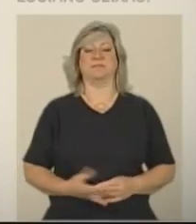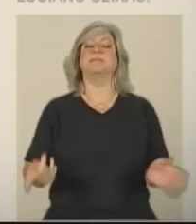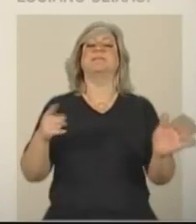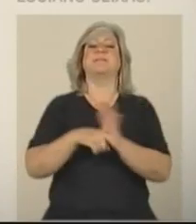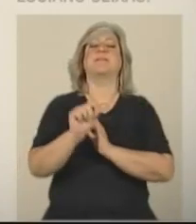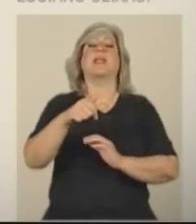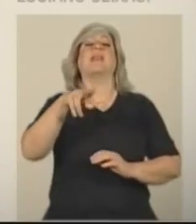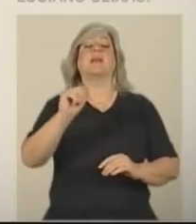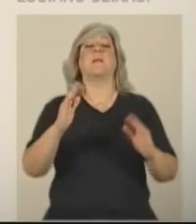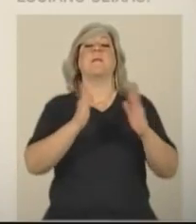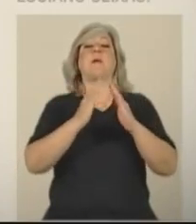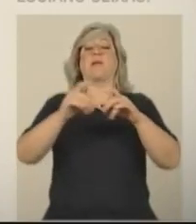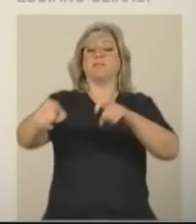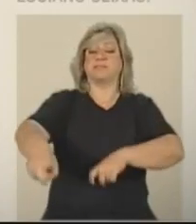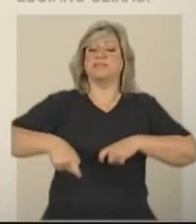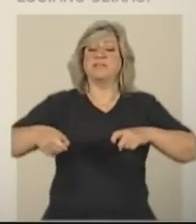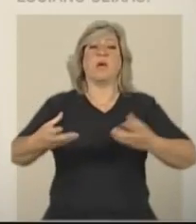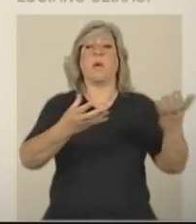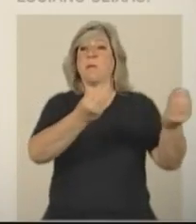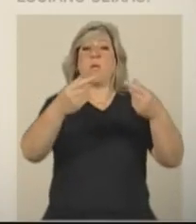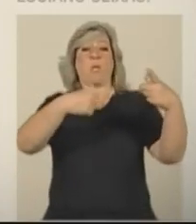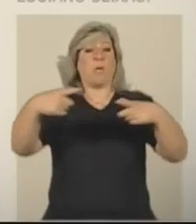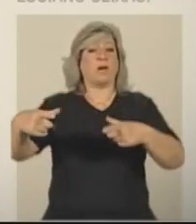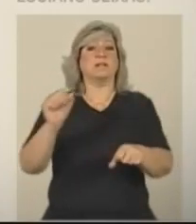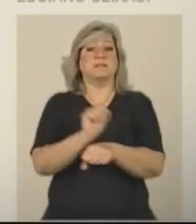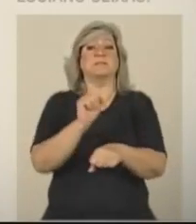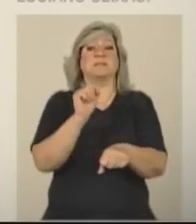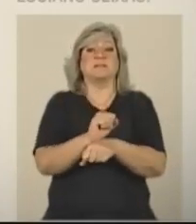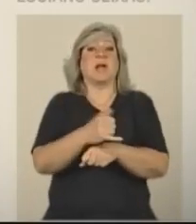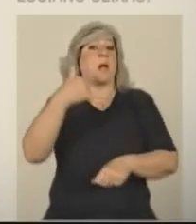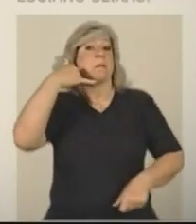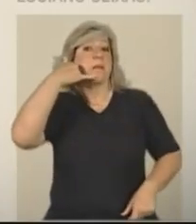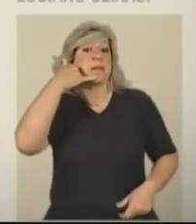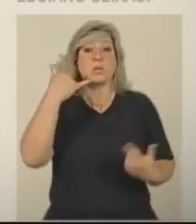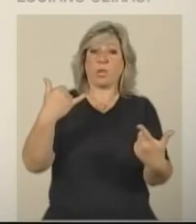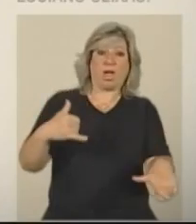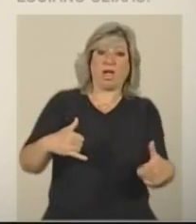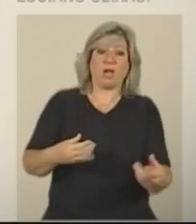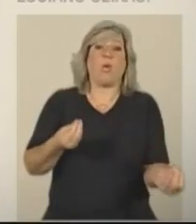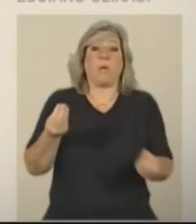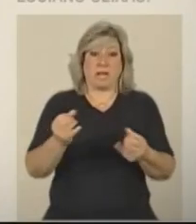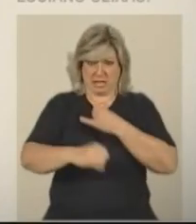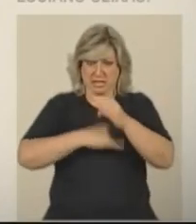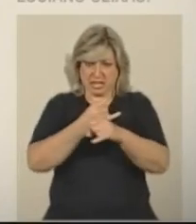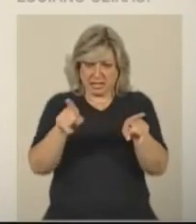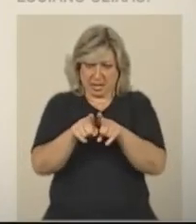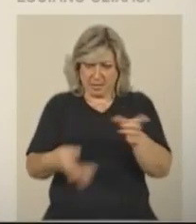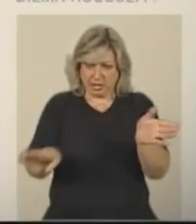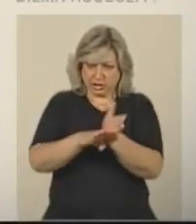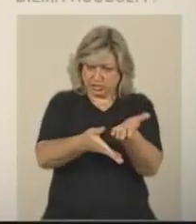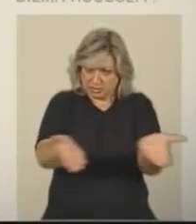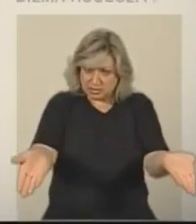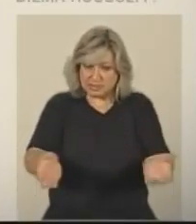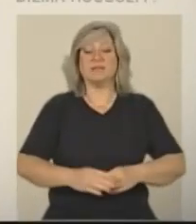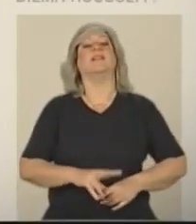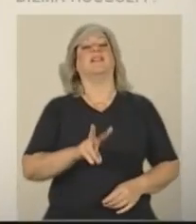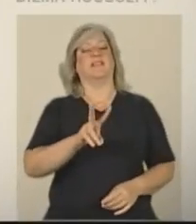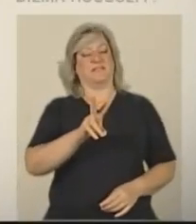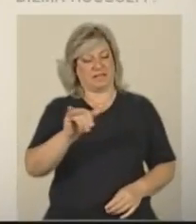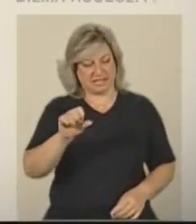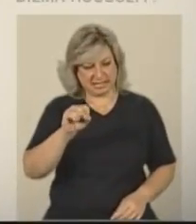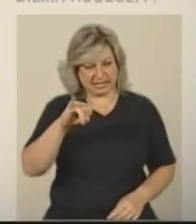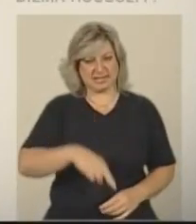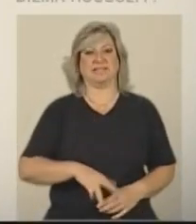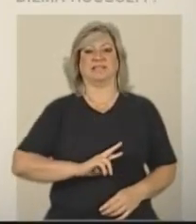e quem mora no campo? Muitas localidades ainda esperam a chegada do telefone. A internet também vai chegar lá? Ah, vai sim,